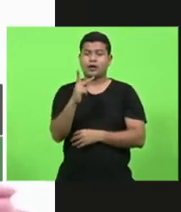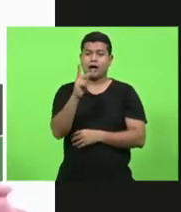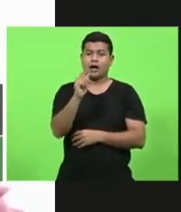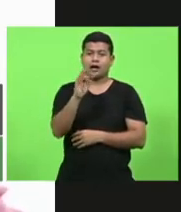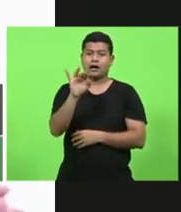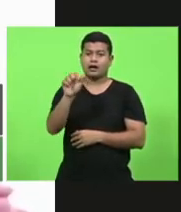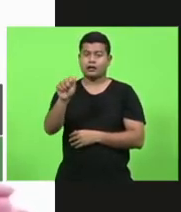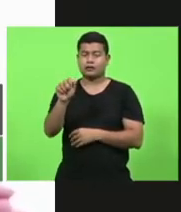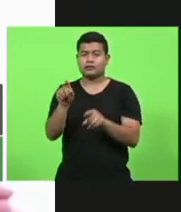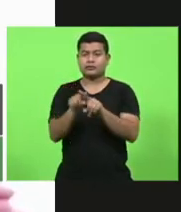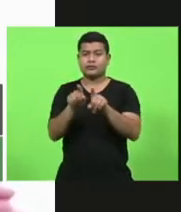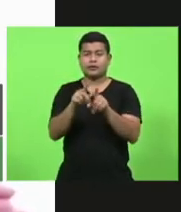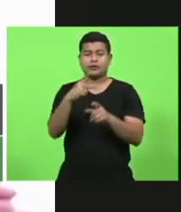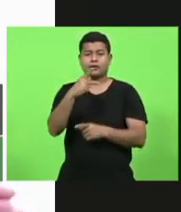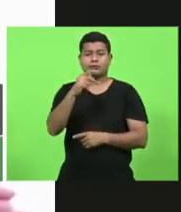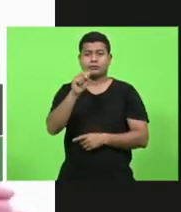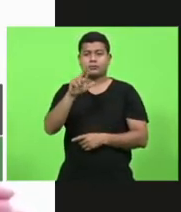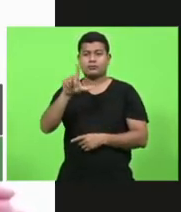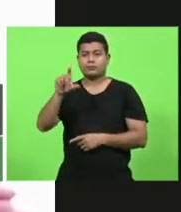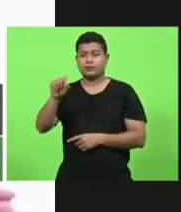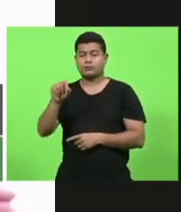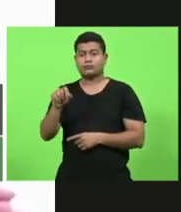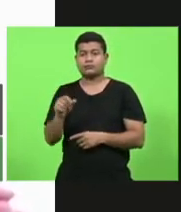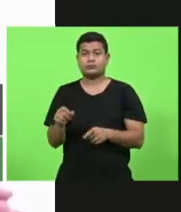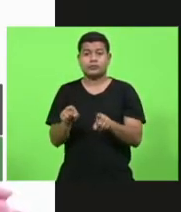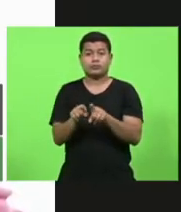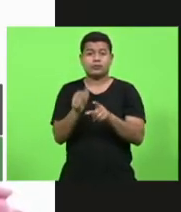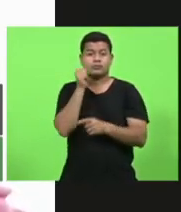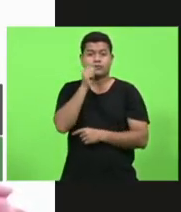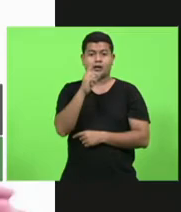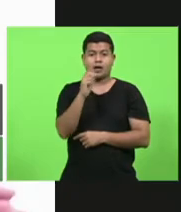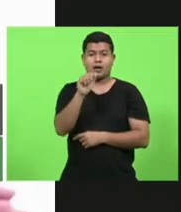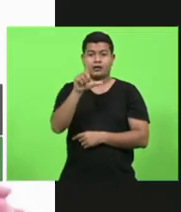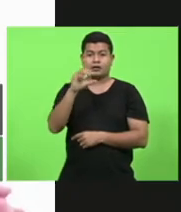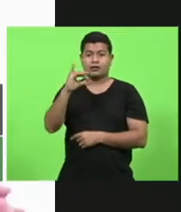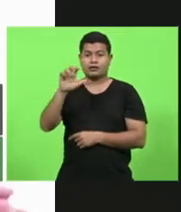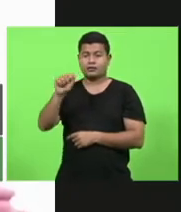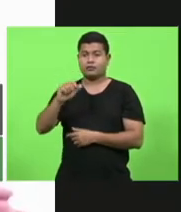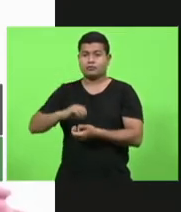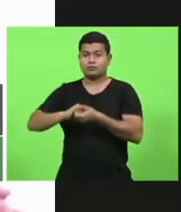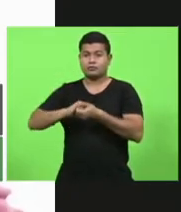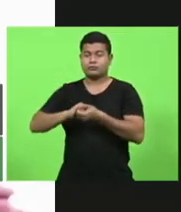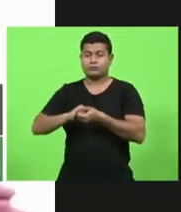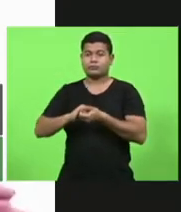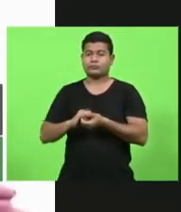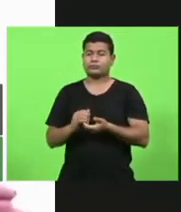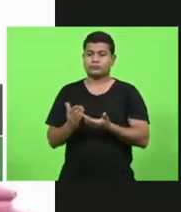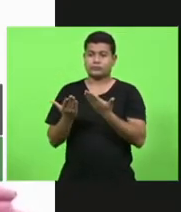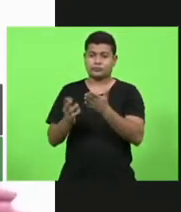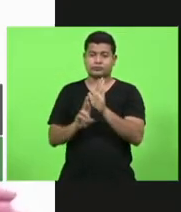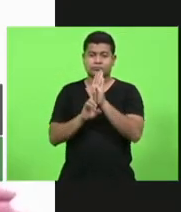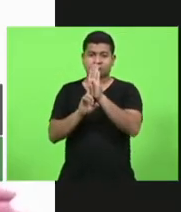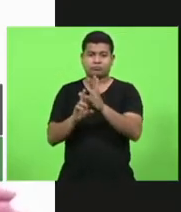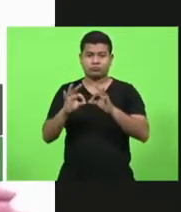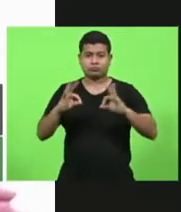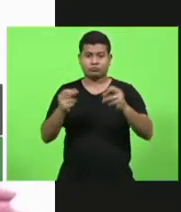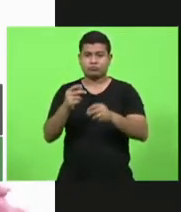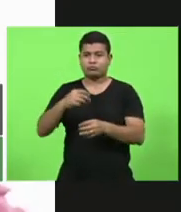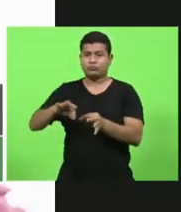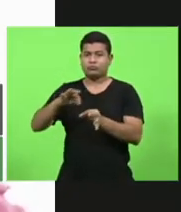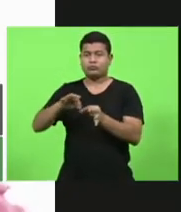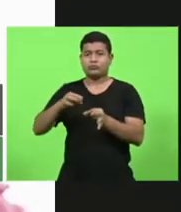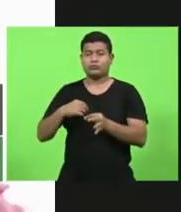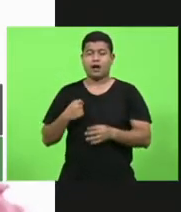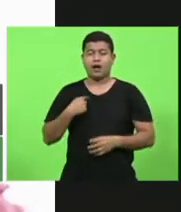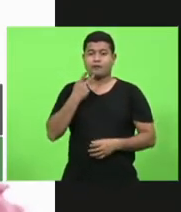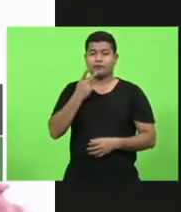Paulo, bem como a dona Alice, eu cumprimento, então, as demais instituições presentes aqui. Dizer que para o CONED é uma